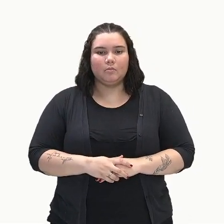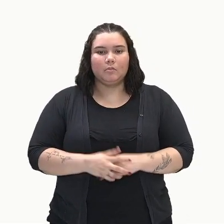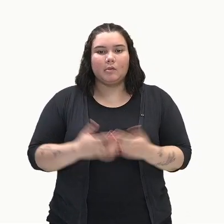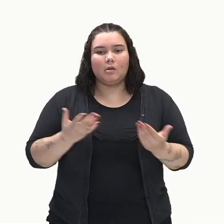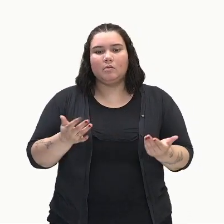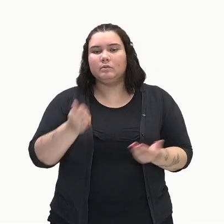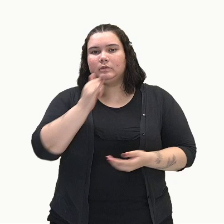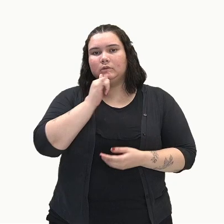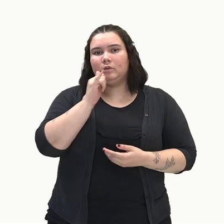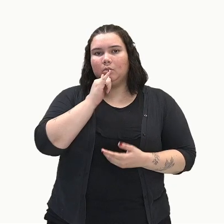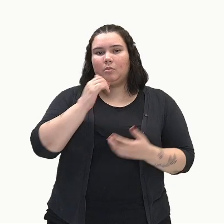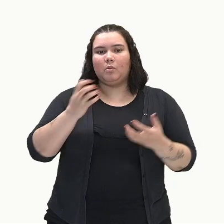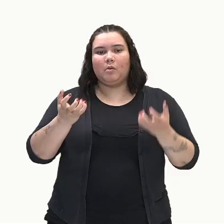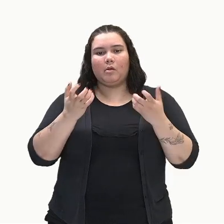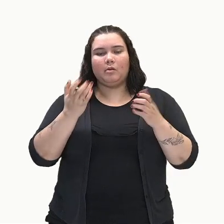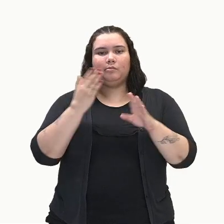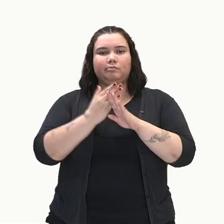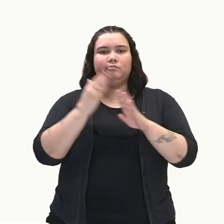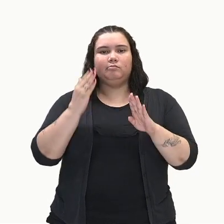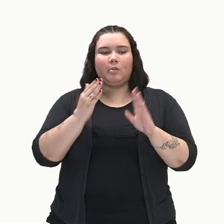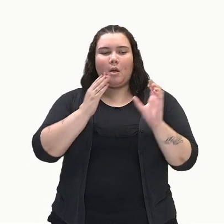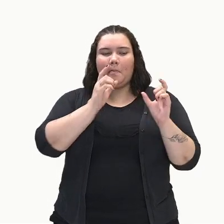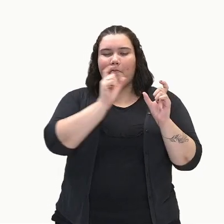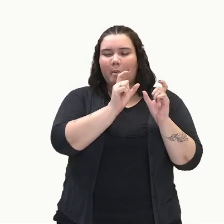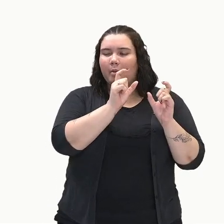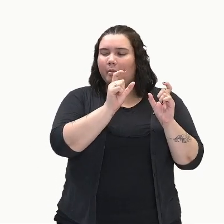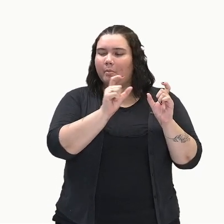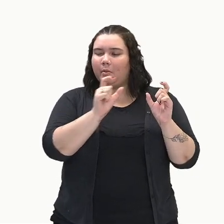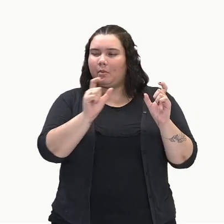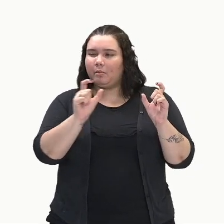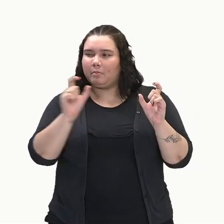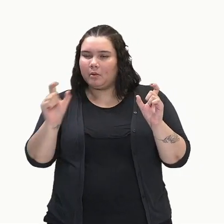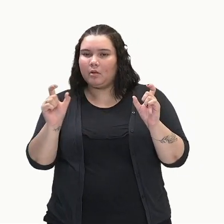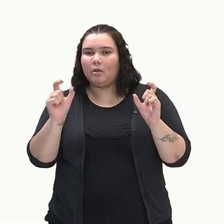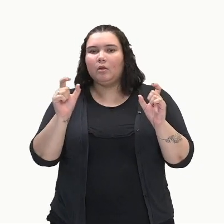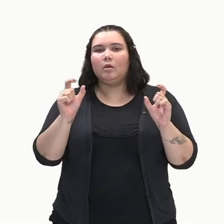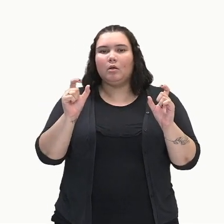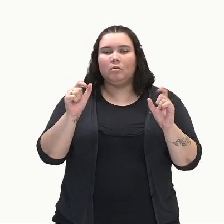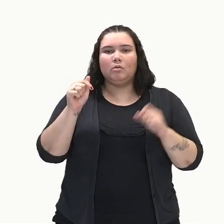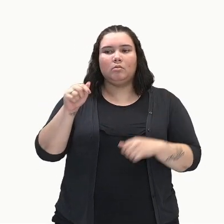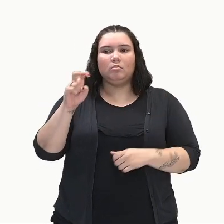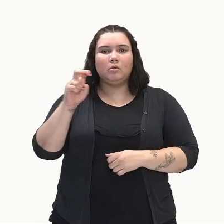encontrar o 50º termo de uma PG.